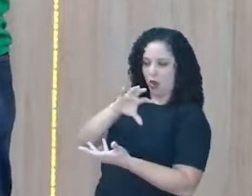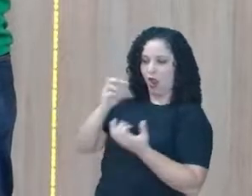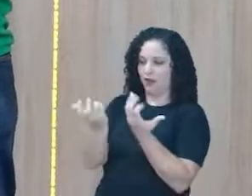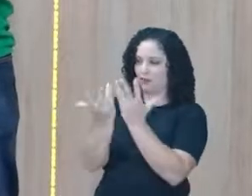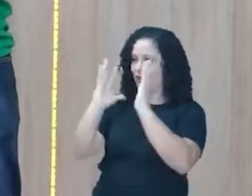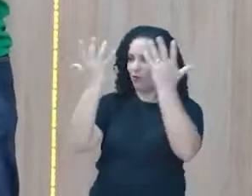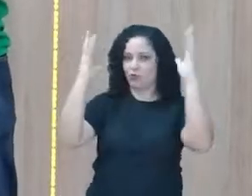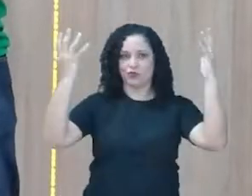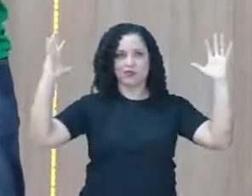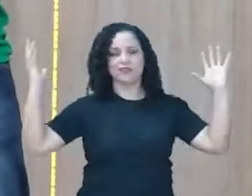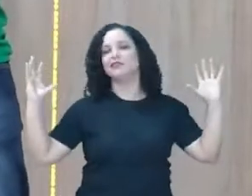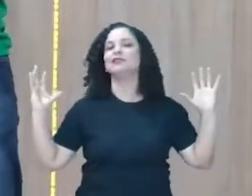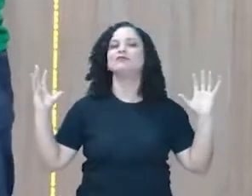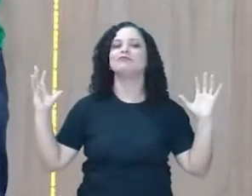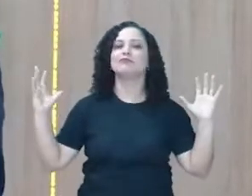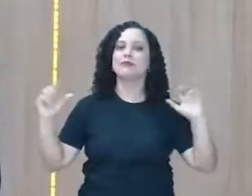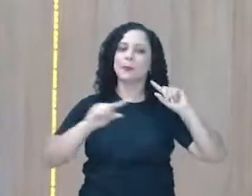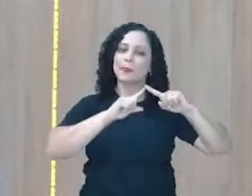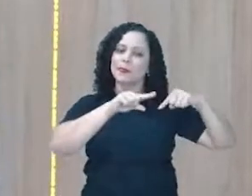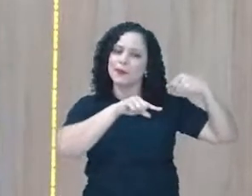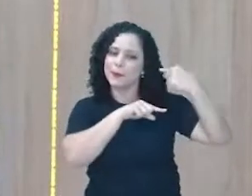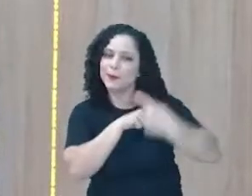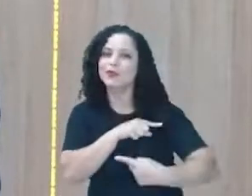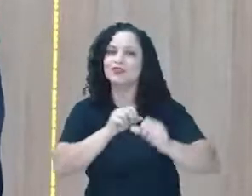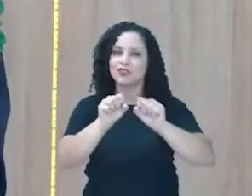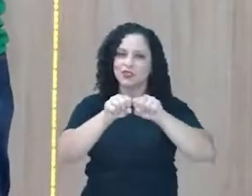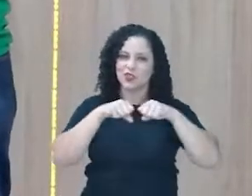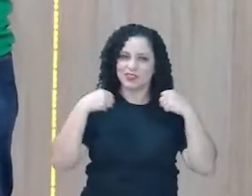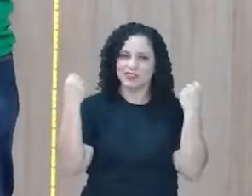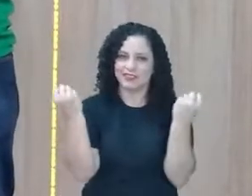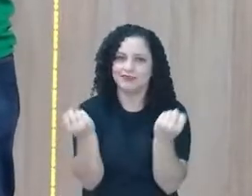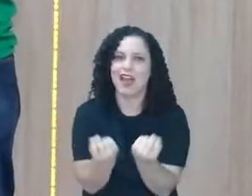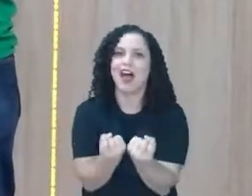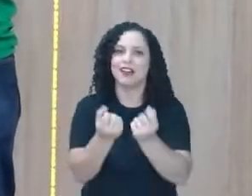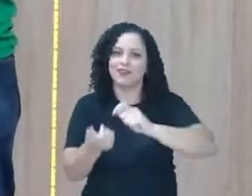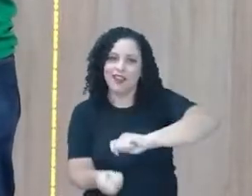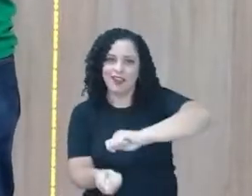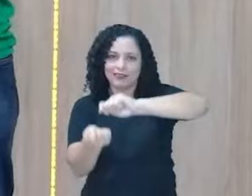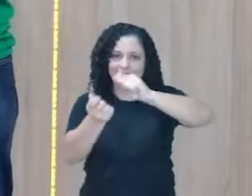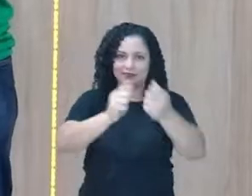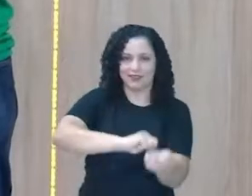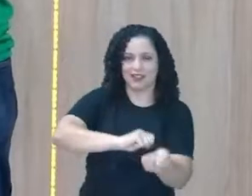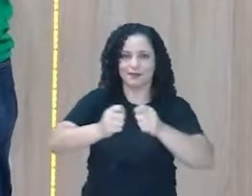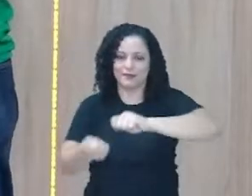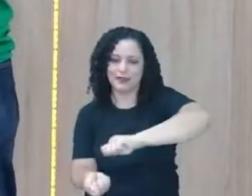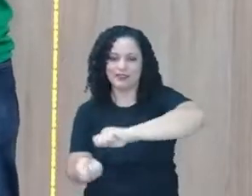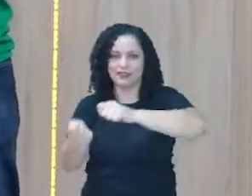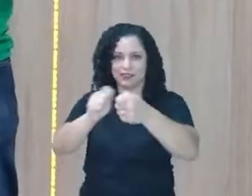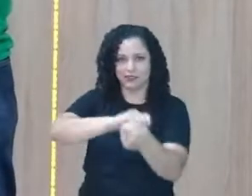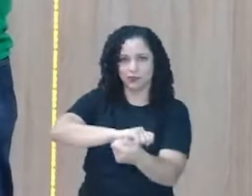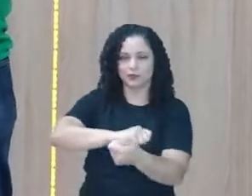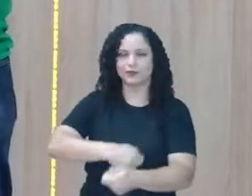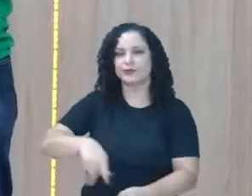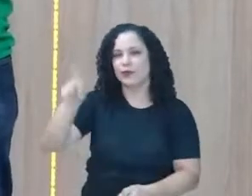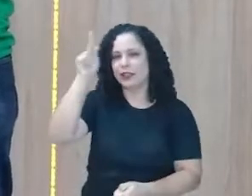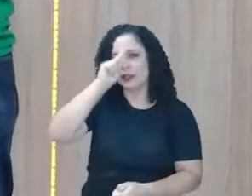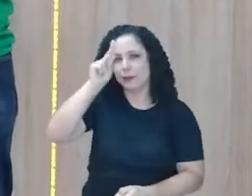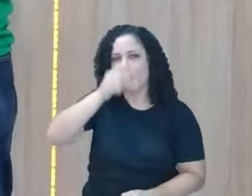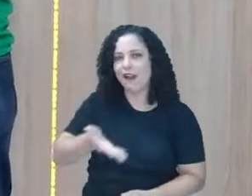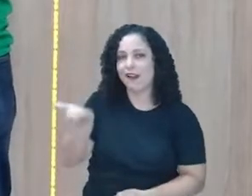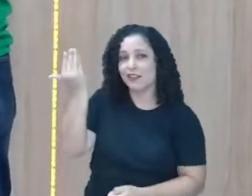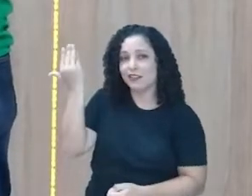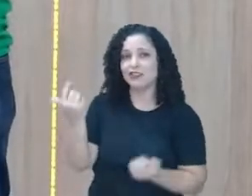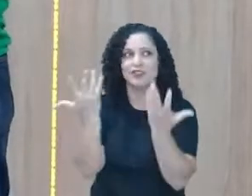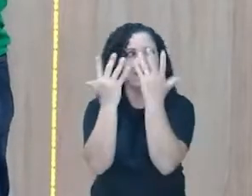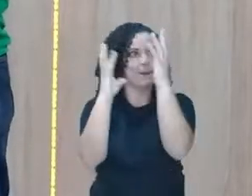A sociedade, ela vai transformando esses espaços, né? Lembra aquela mata que tinha perto da